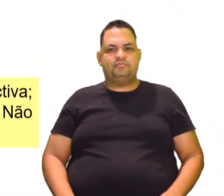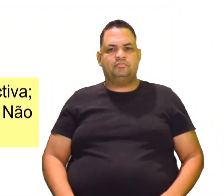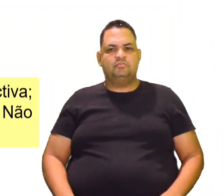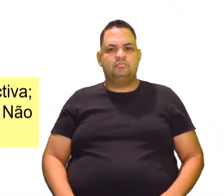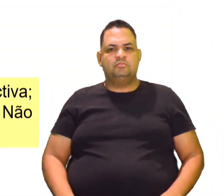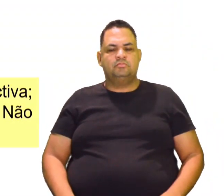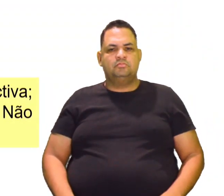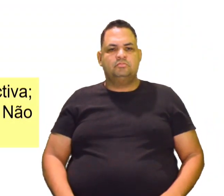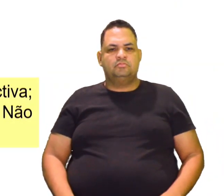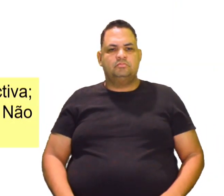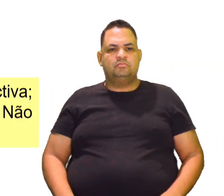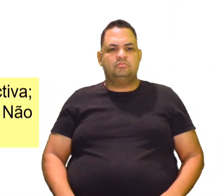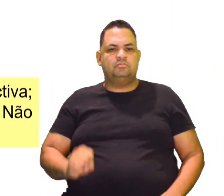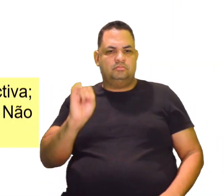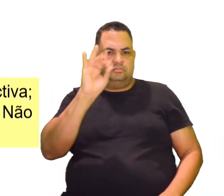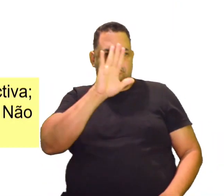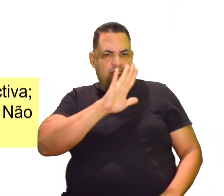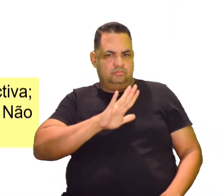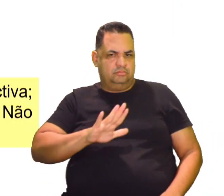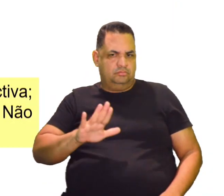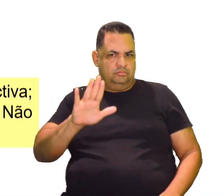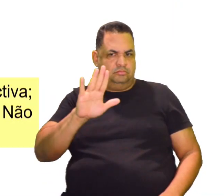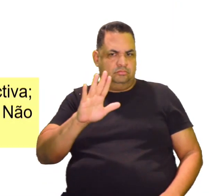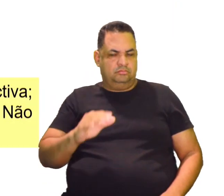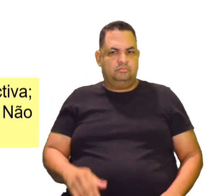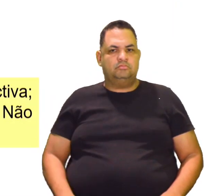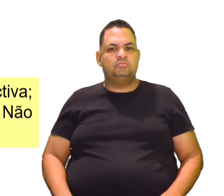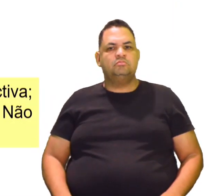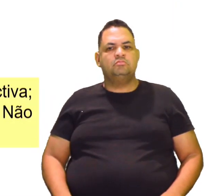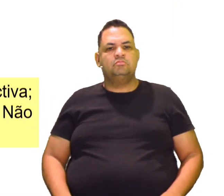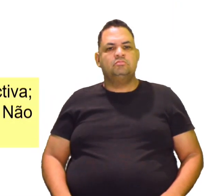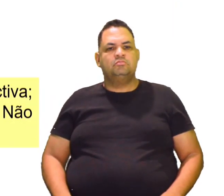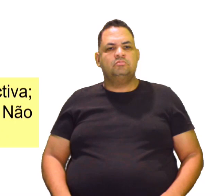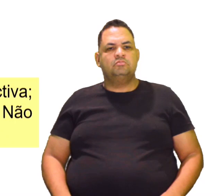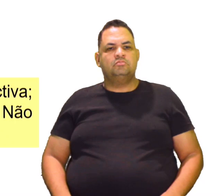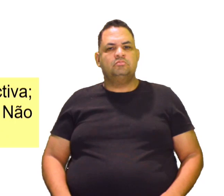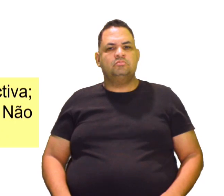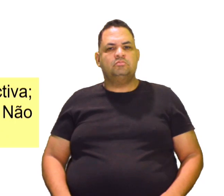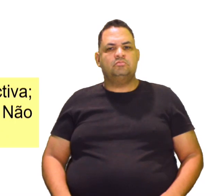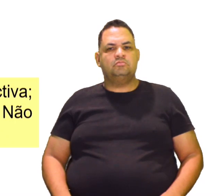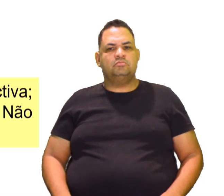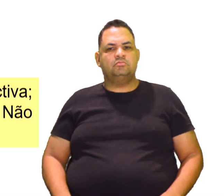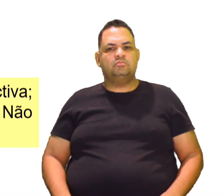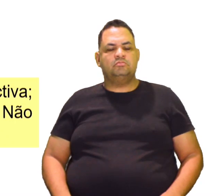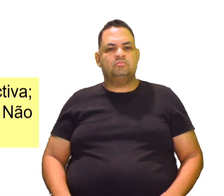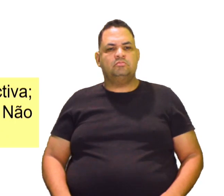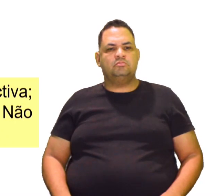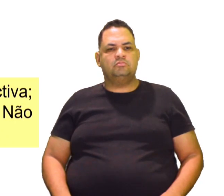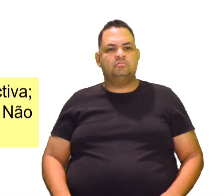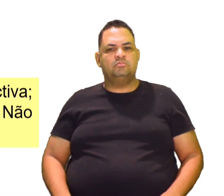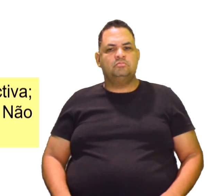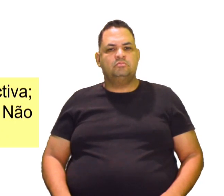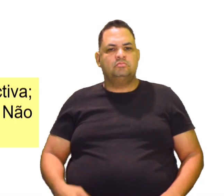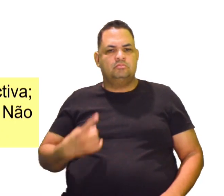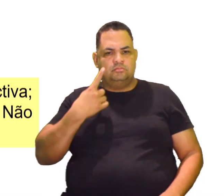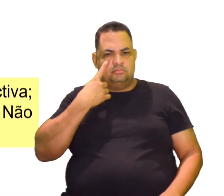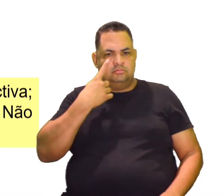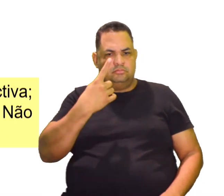Aqui um exemplo de imagem, bem nítido aí sobre a frontalidade. Aqui nós podemos